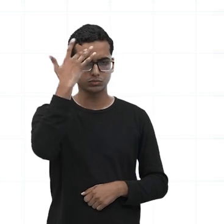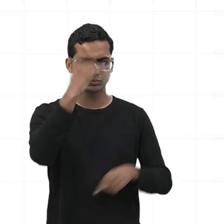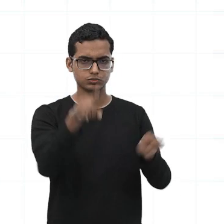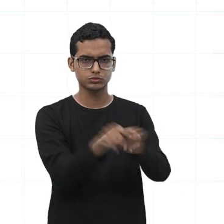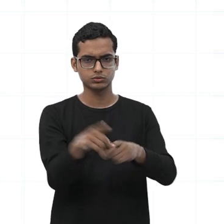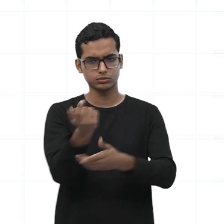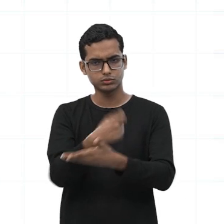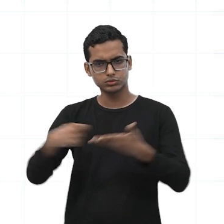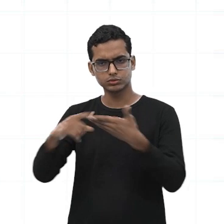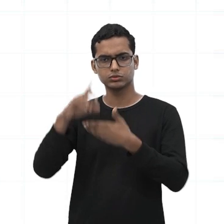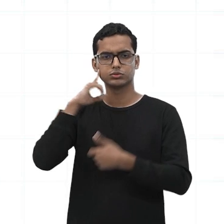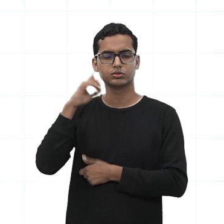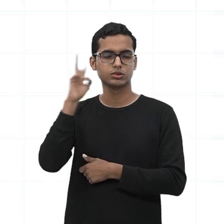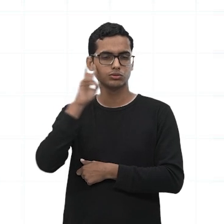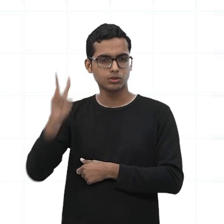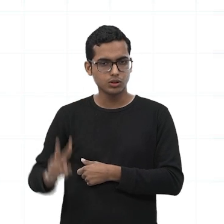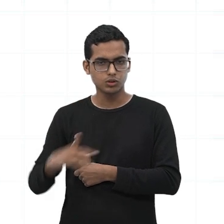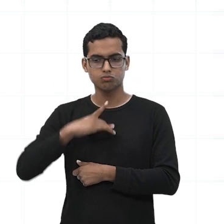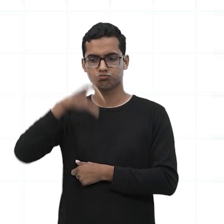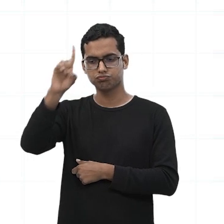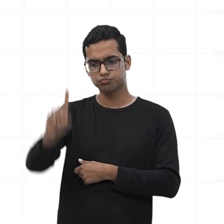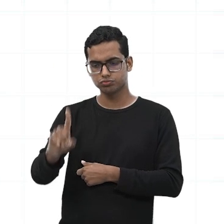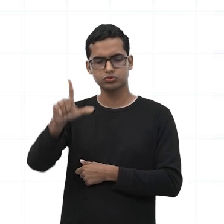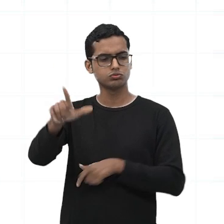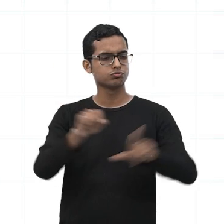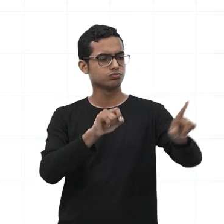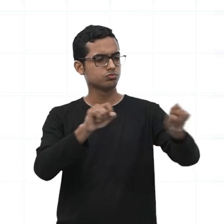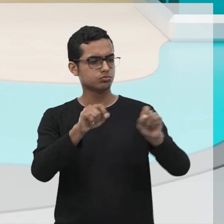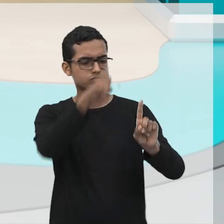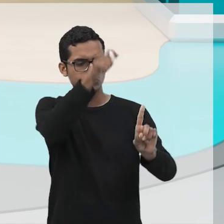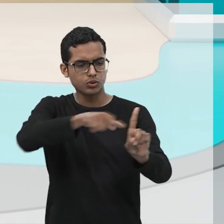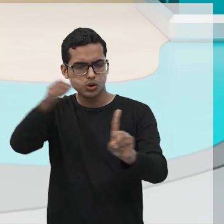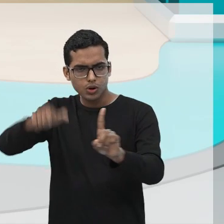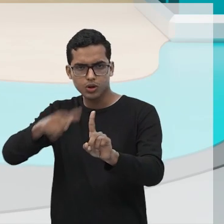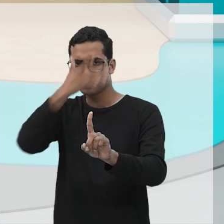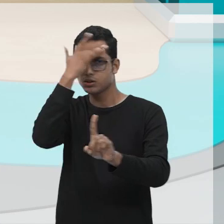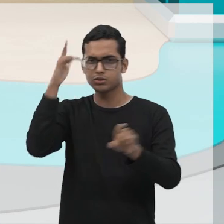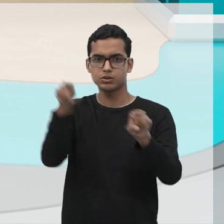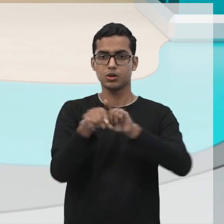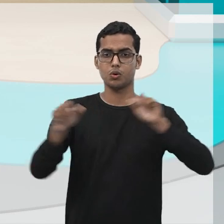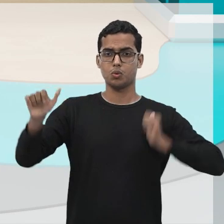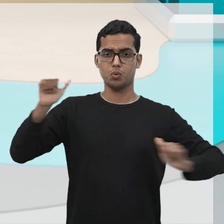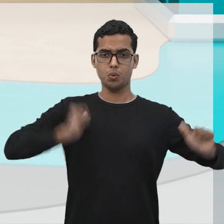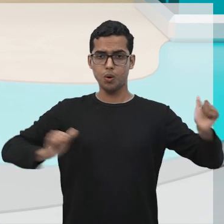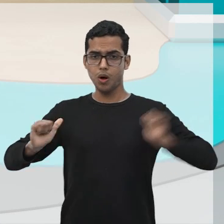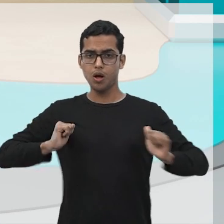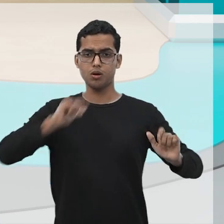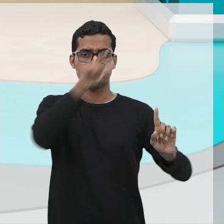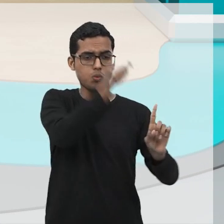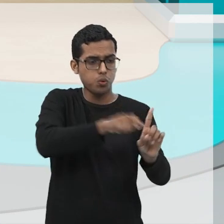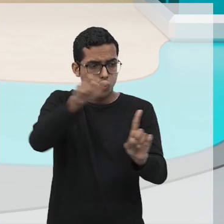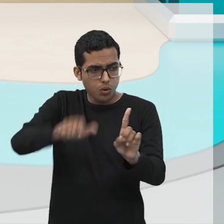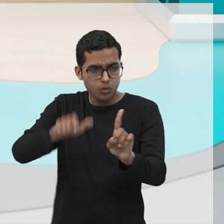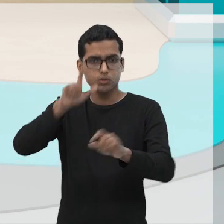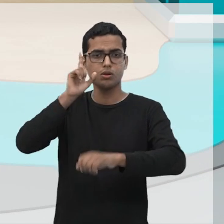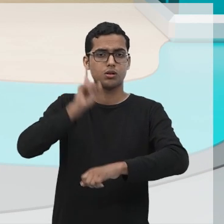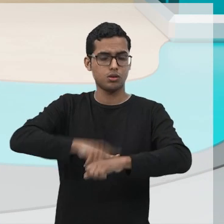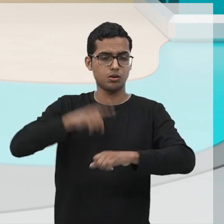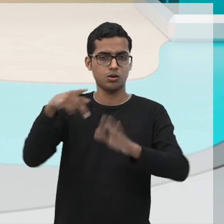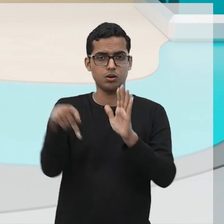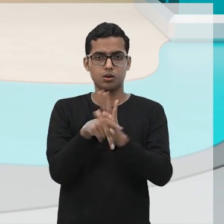dá para um diretor. Então, o diretor vai escolher ali todo o elenco, então ele vai escolher os personagens.